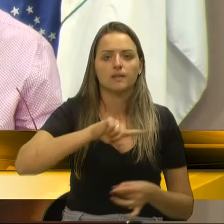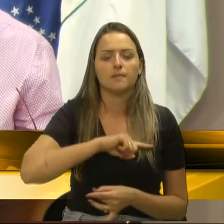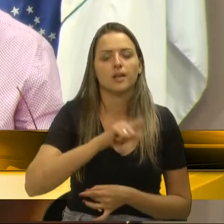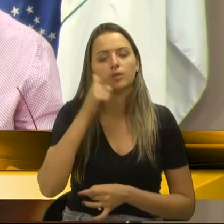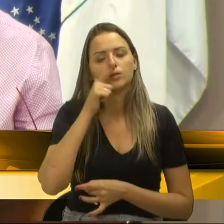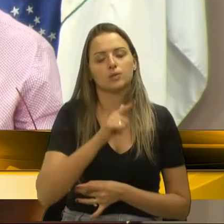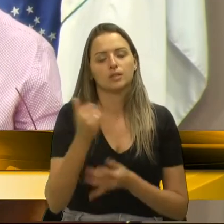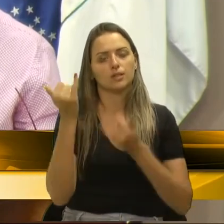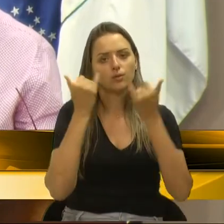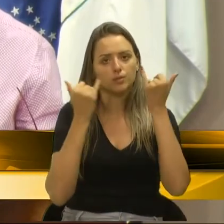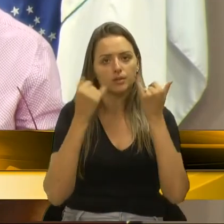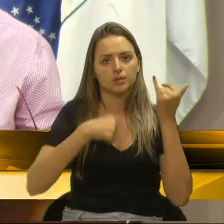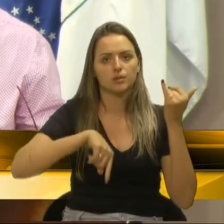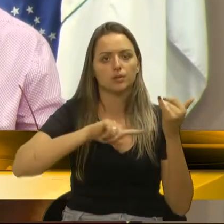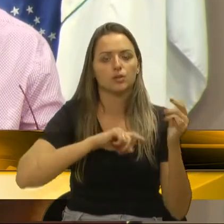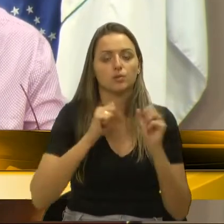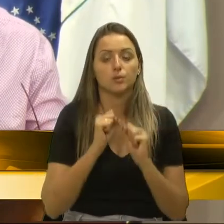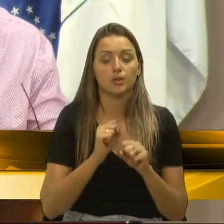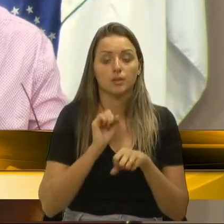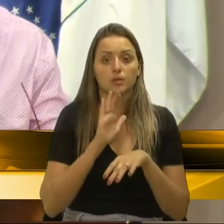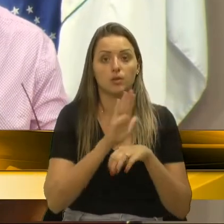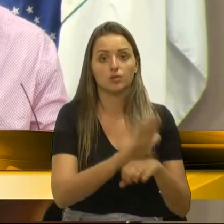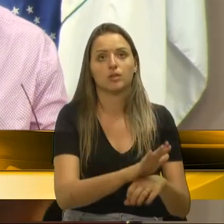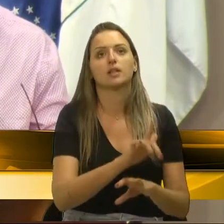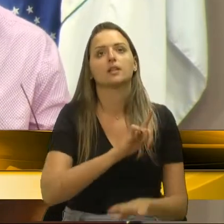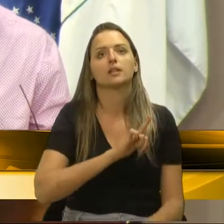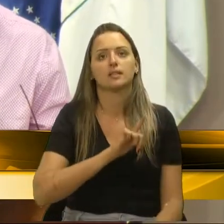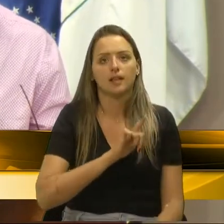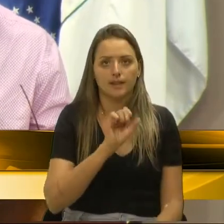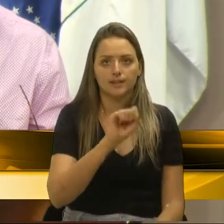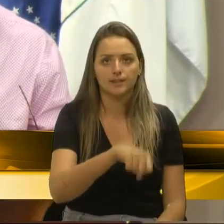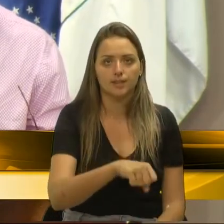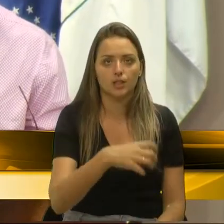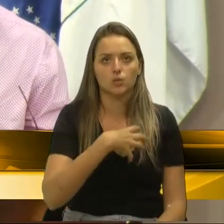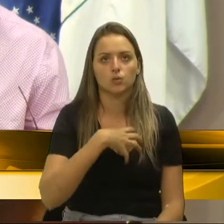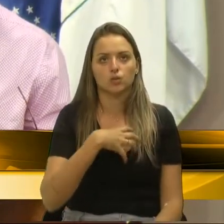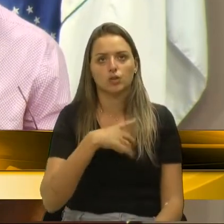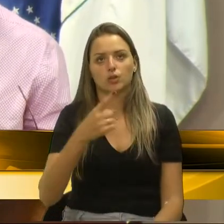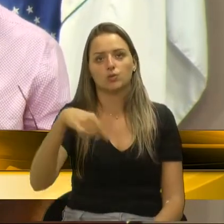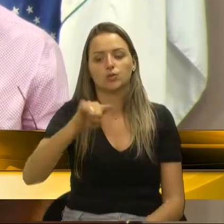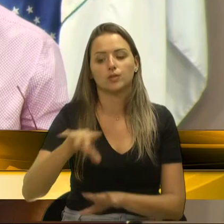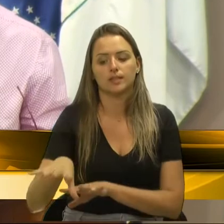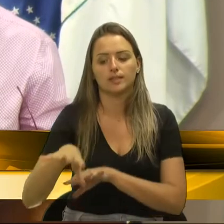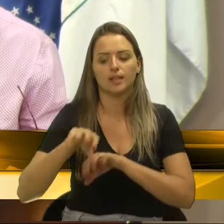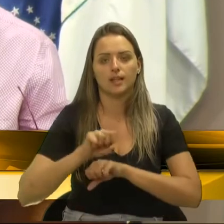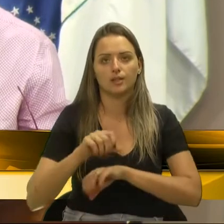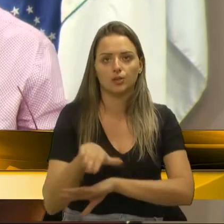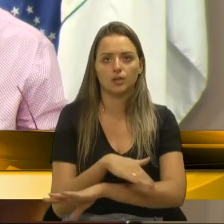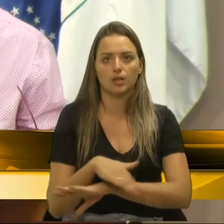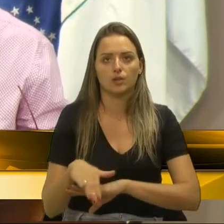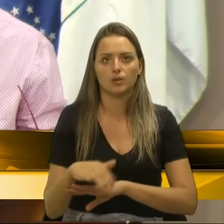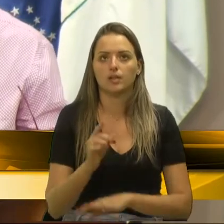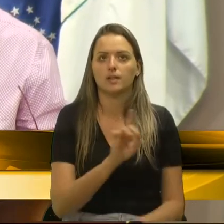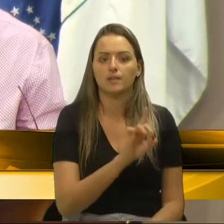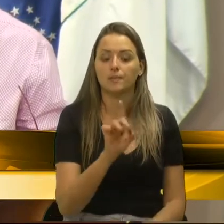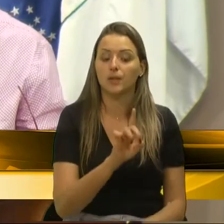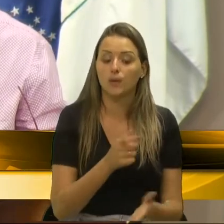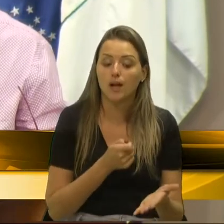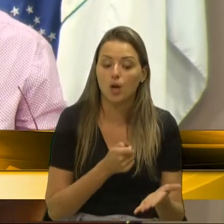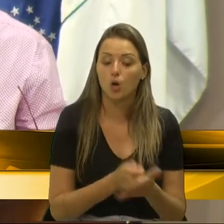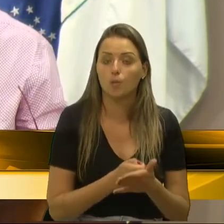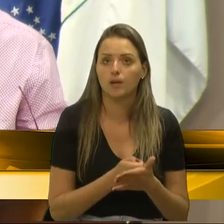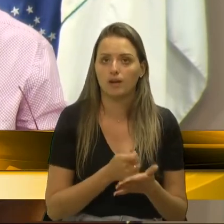sabendo e podemos passar para o nosso contribuinte. Existe sim fórmula de vocês adotarem essa rua. De novo, ninguém é